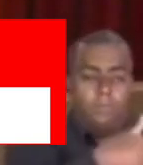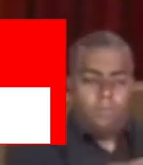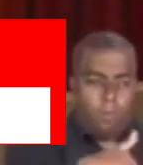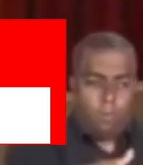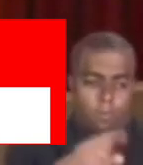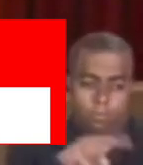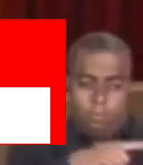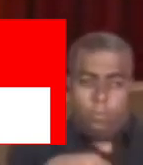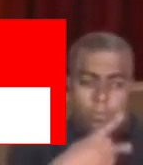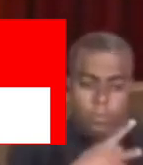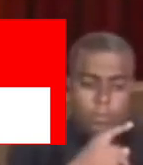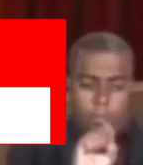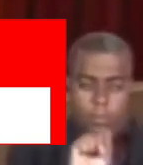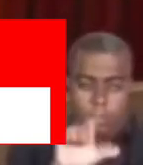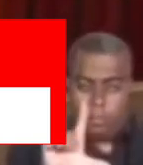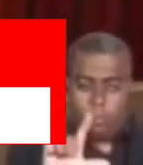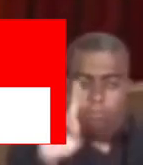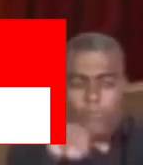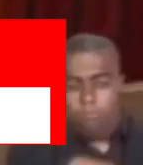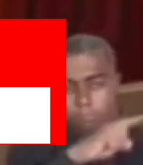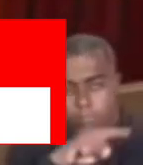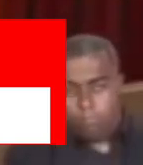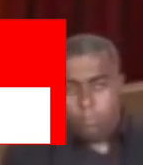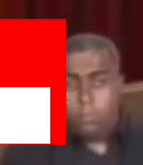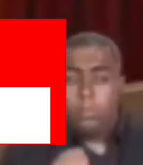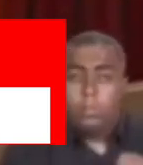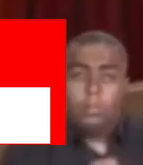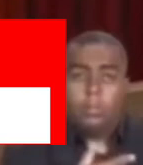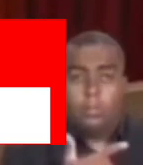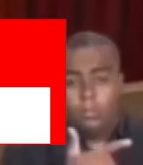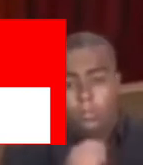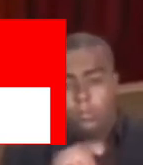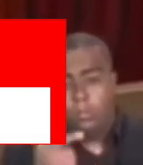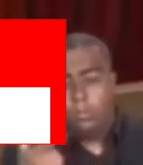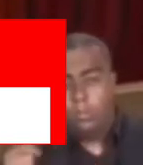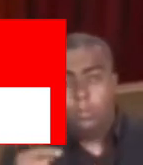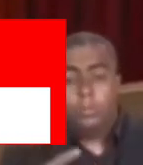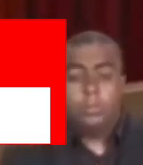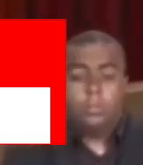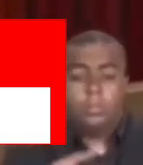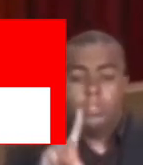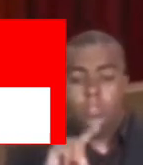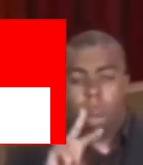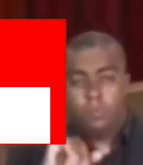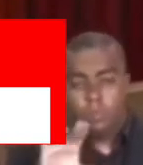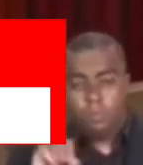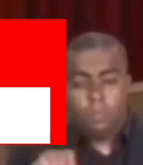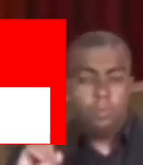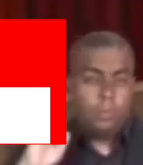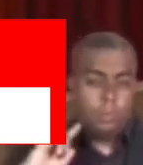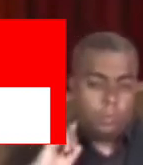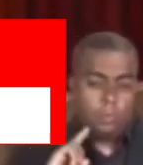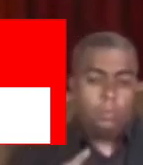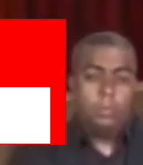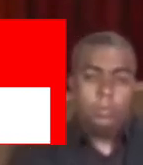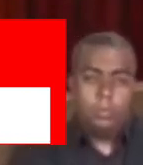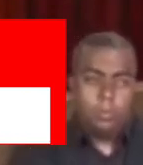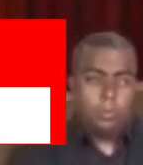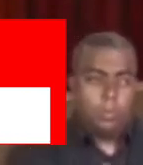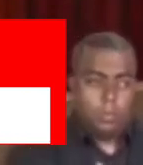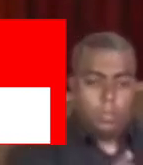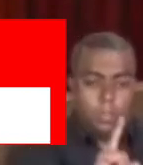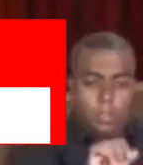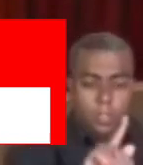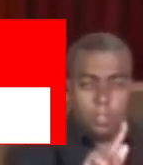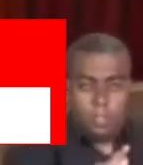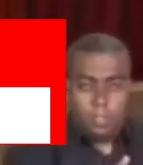pelo PSL nas eleições proporcionais de 2020 no município de Divinópolis, Minas Gerais, cassar o respectivo DRAIP e,